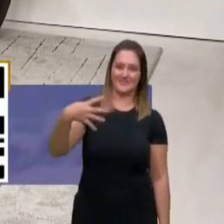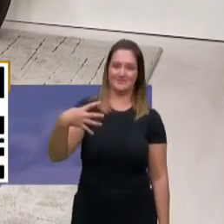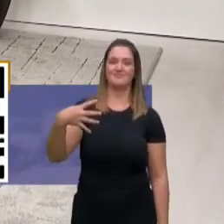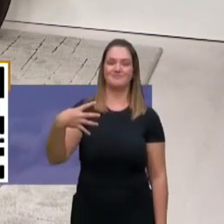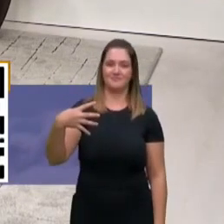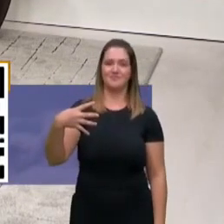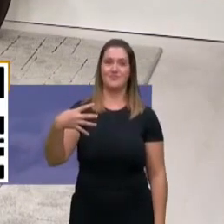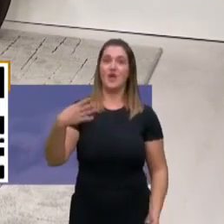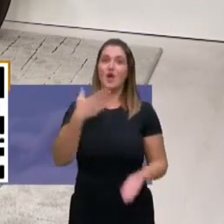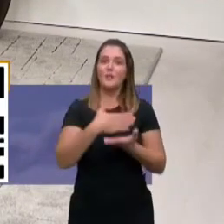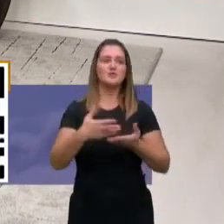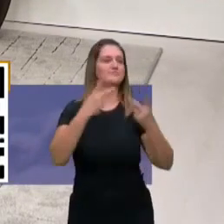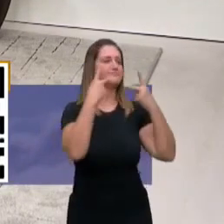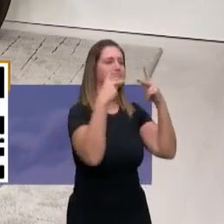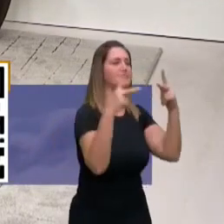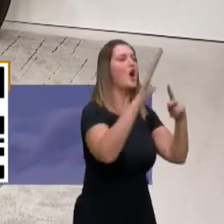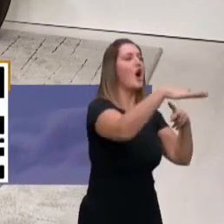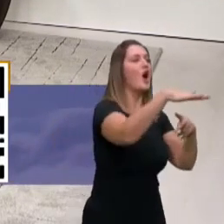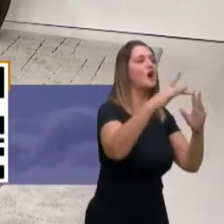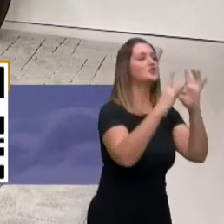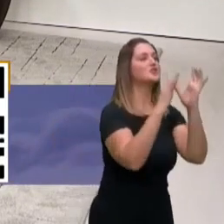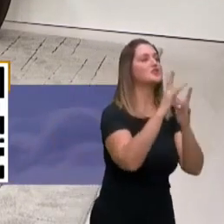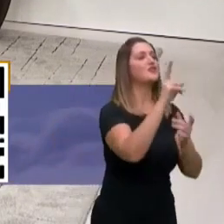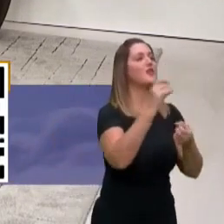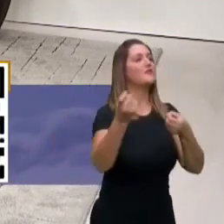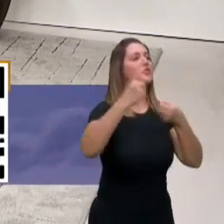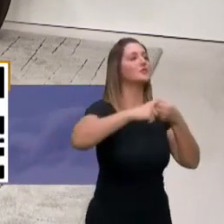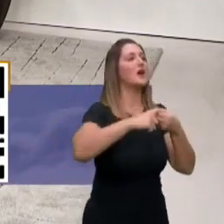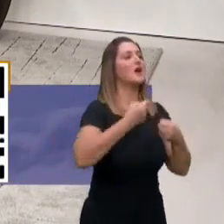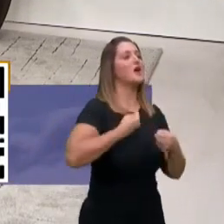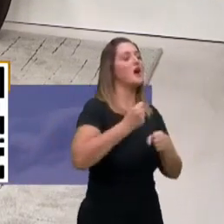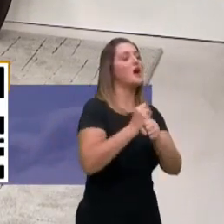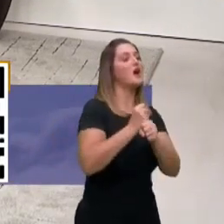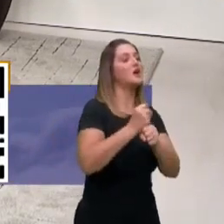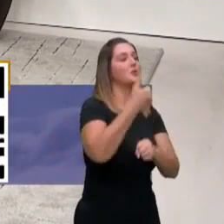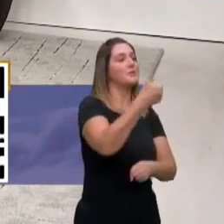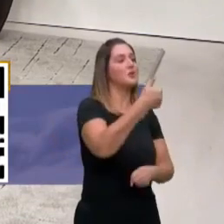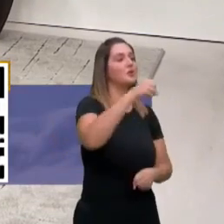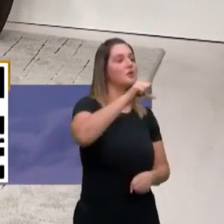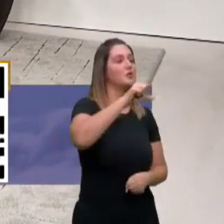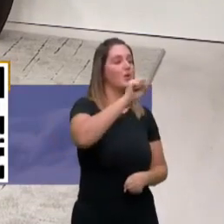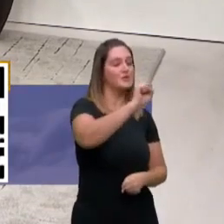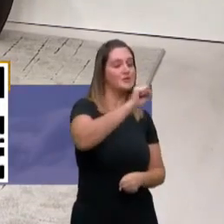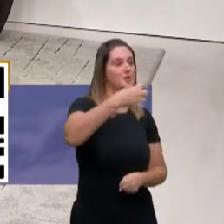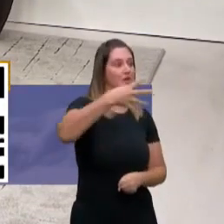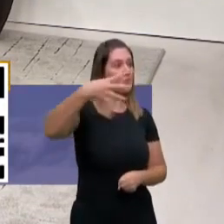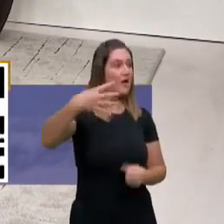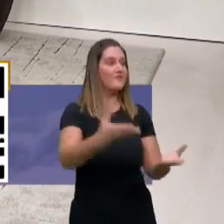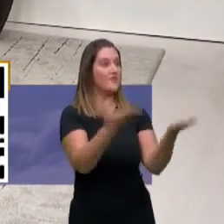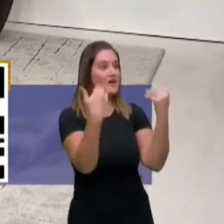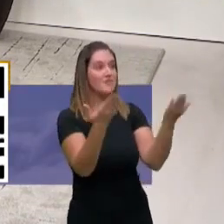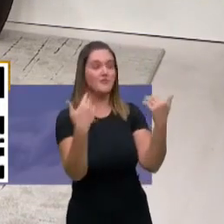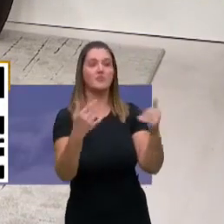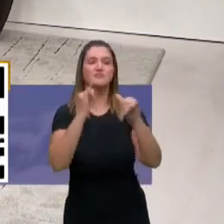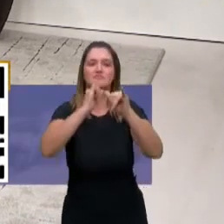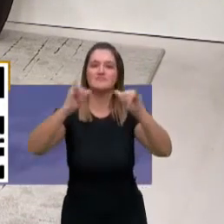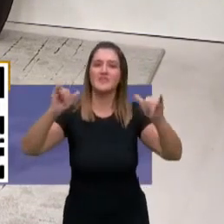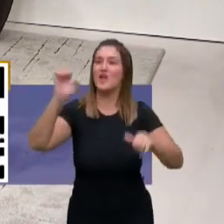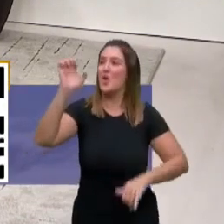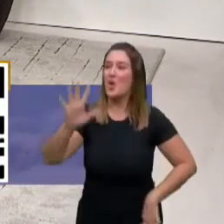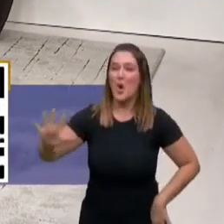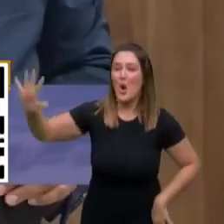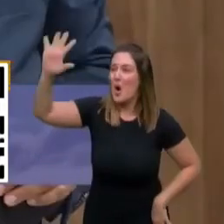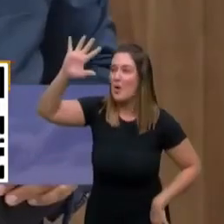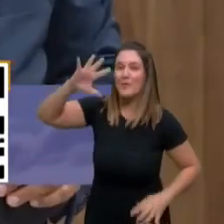1844. E aí começaram a divulgar isso por toda parte e a notícia se espalhou por todos os Estados Unidos, por toda a Europa e pelo mundo